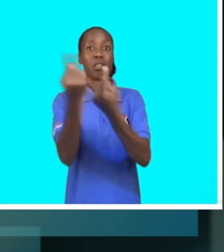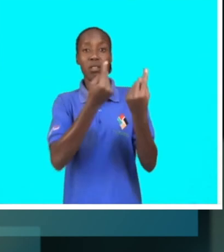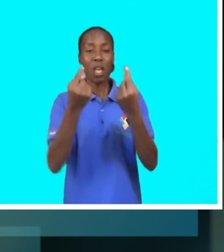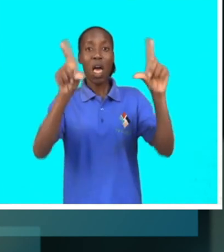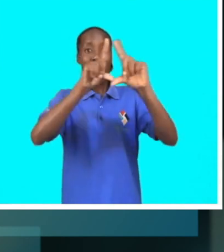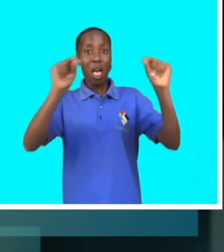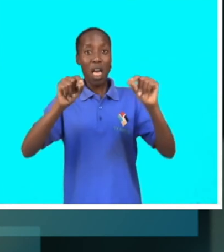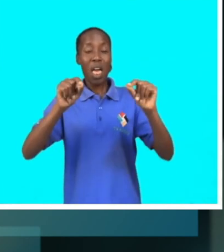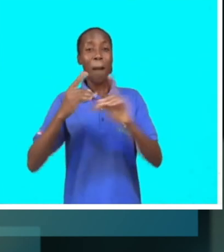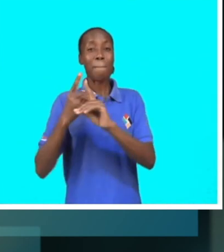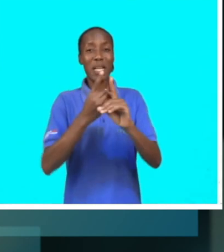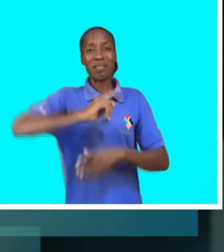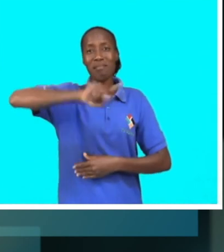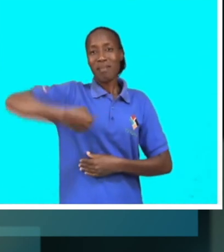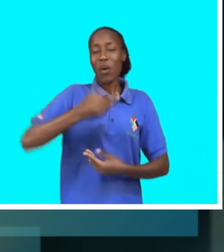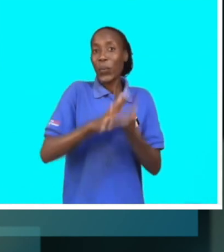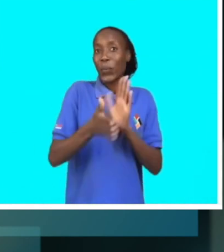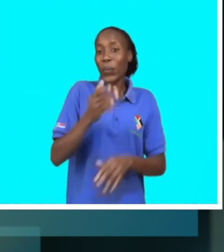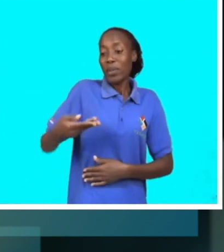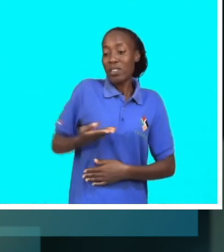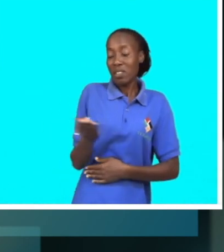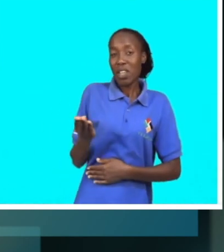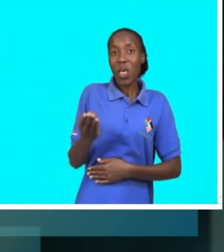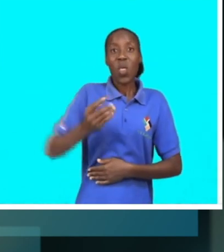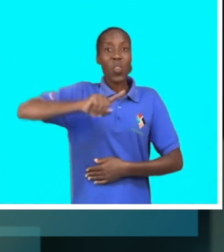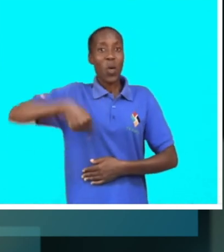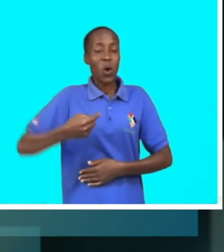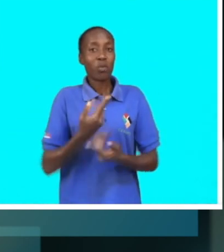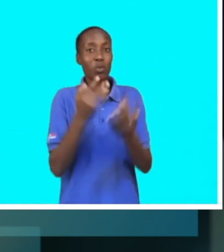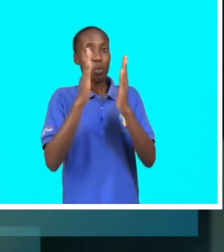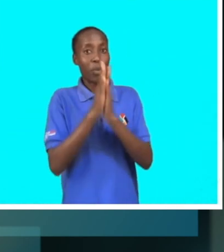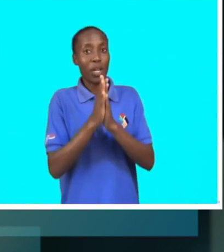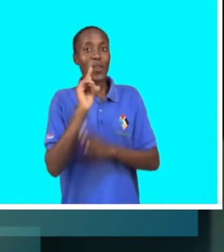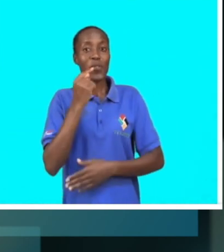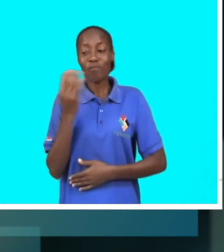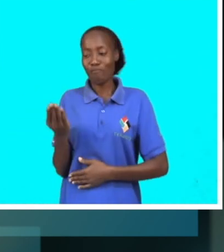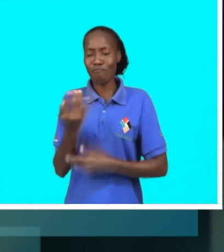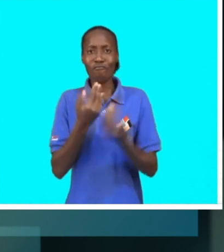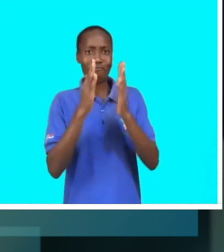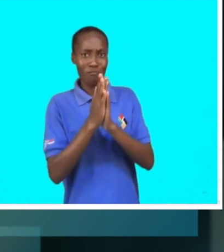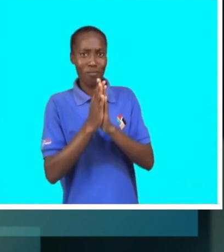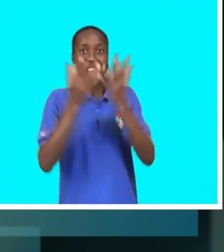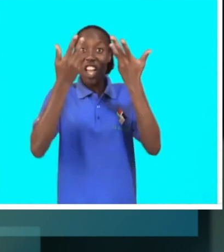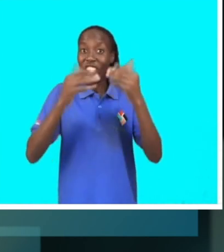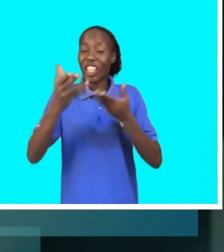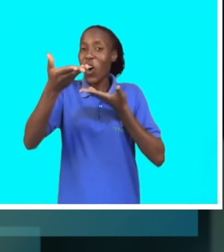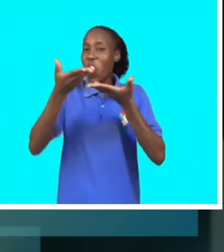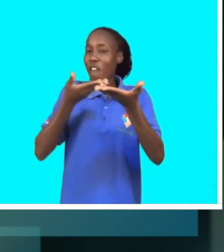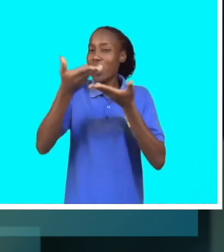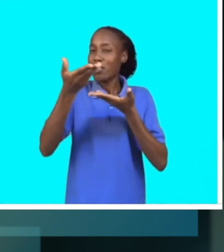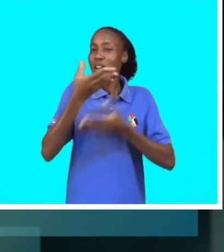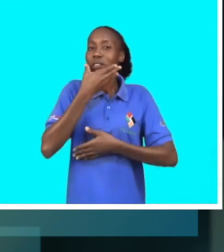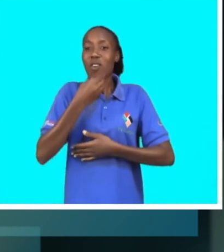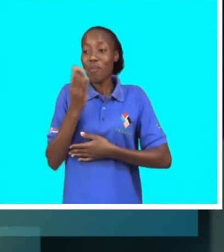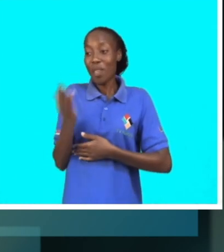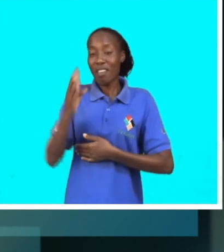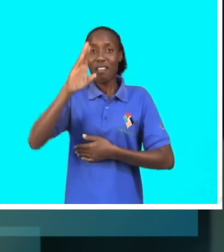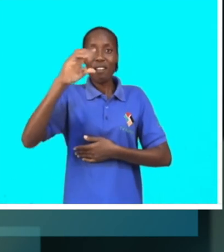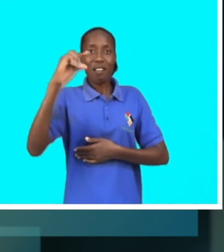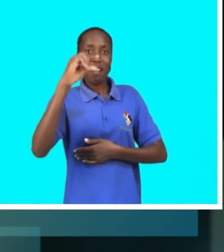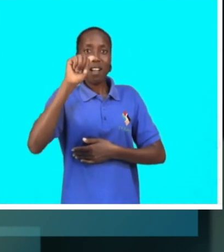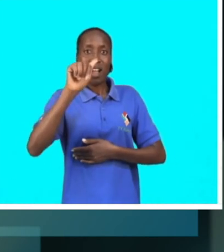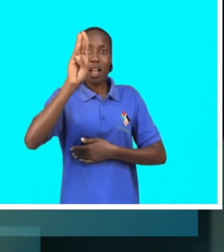a este tema, nada para nós, sem nós. Muito obrigado. Foi assim que nós conversamos com Gabriel Barros,